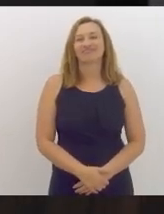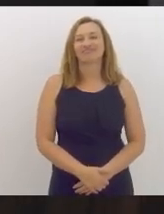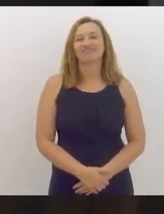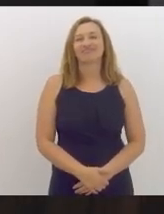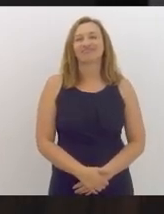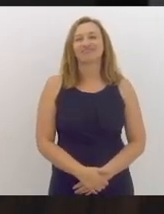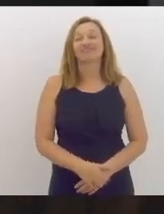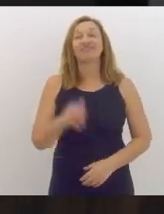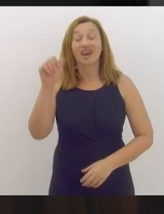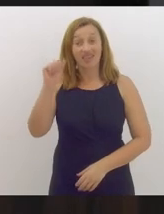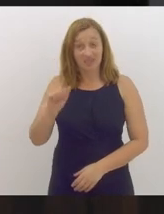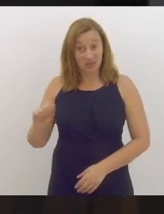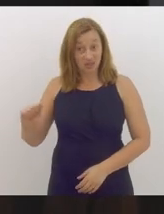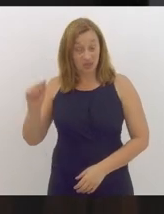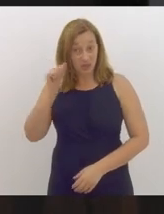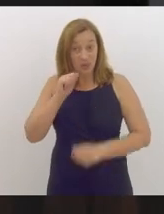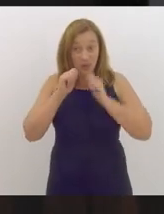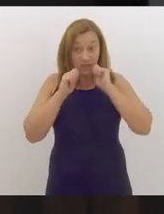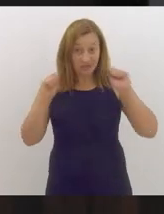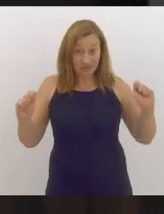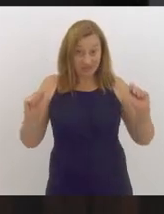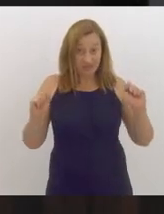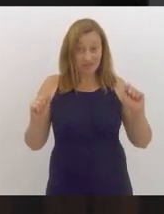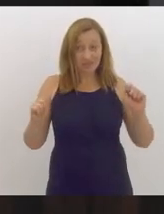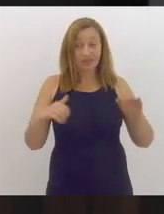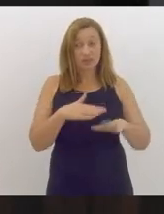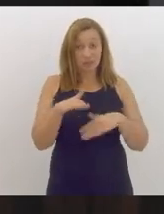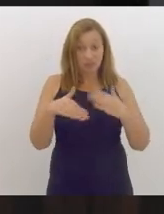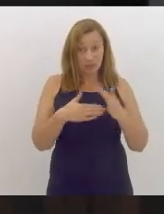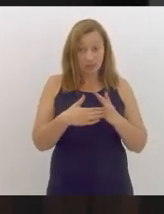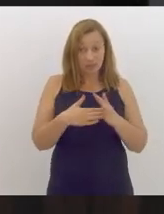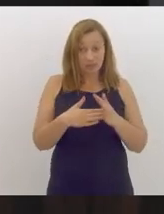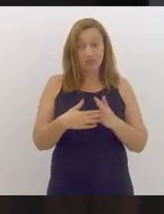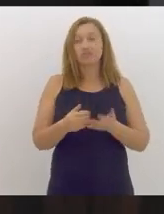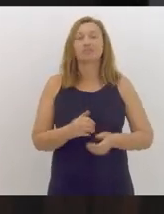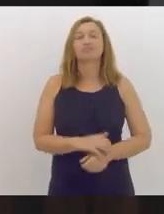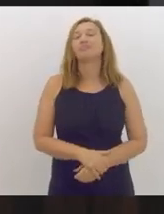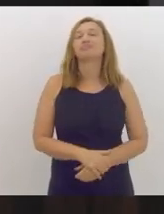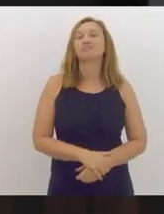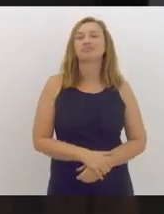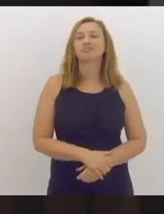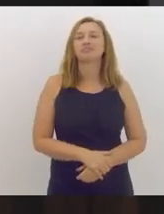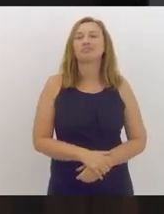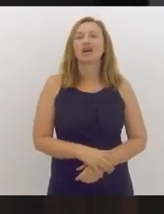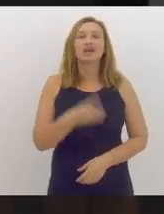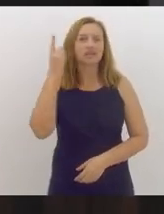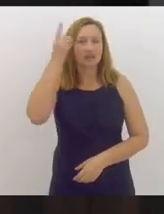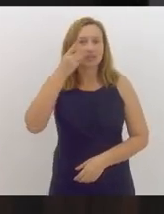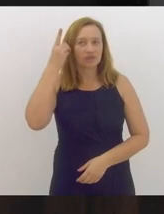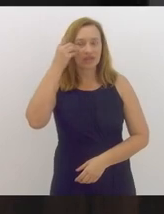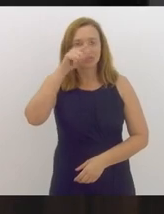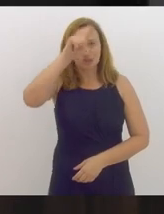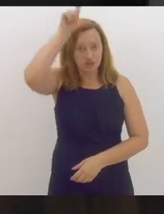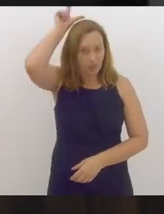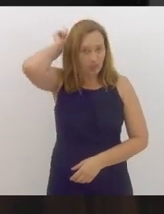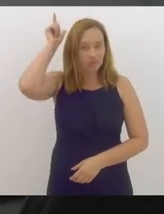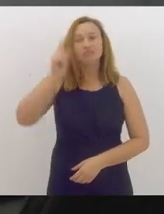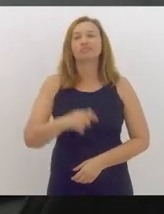às assessoras e os assessores. Saudar aqui deputado Luiz Paulo,